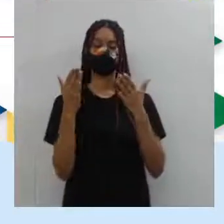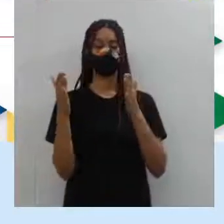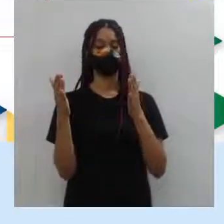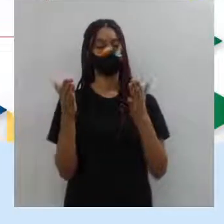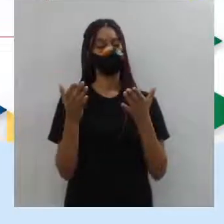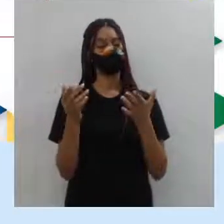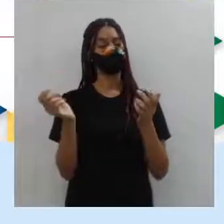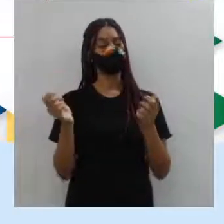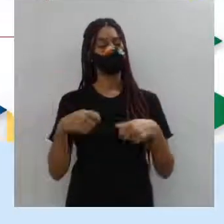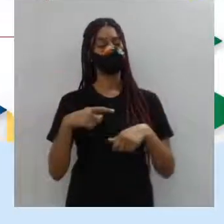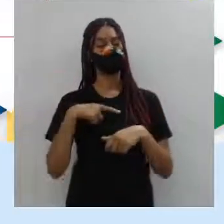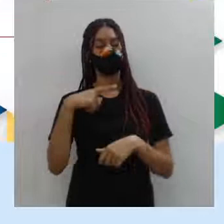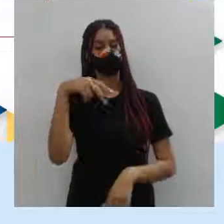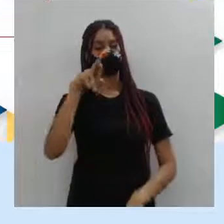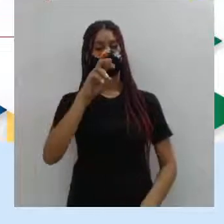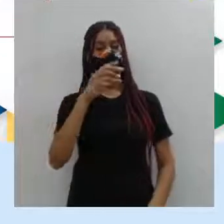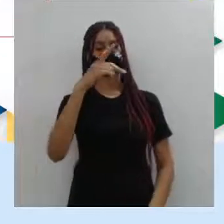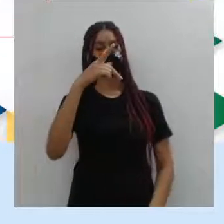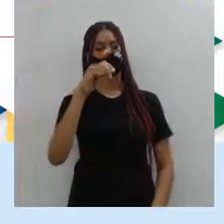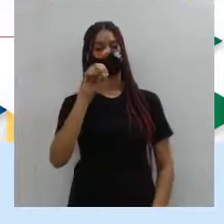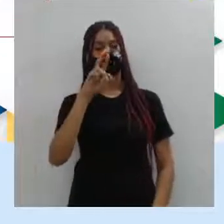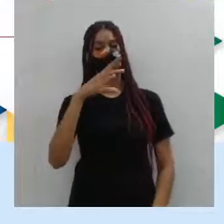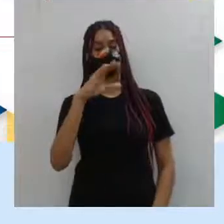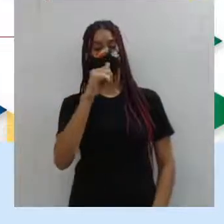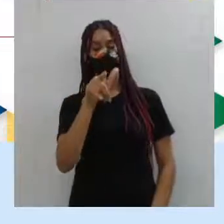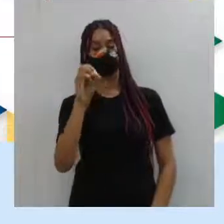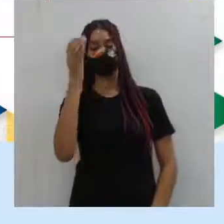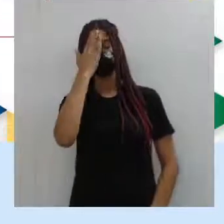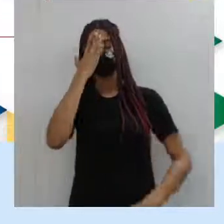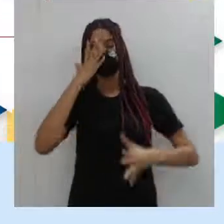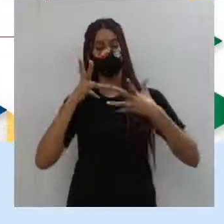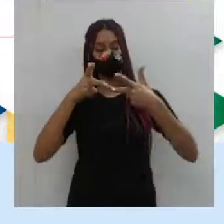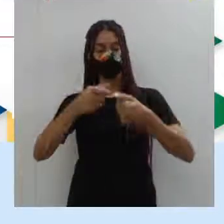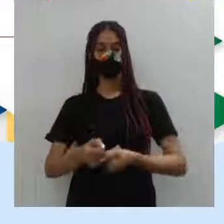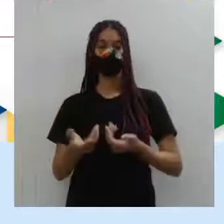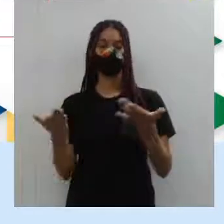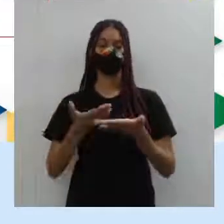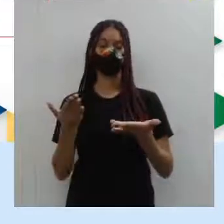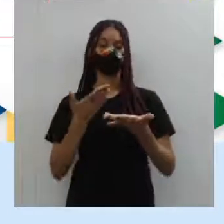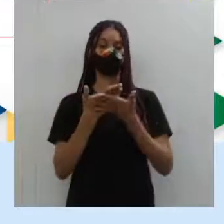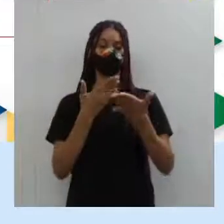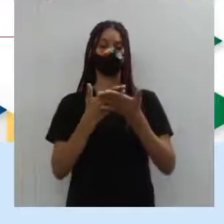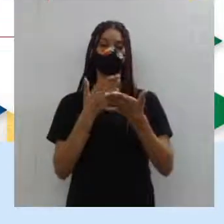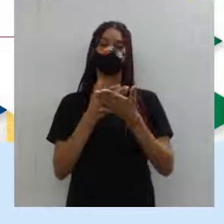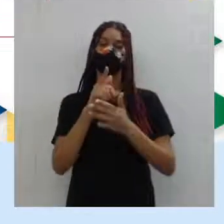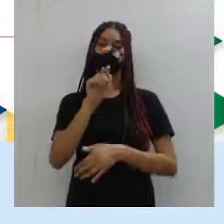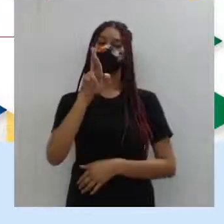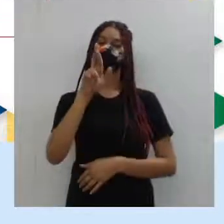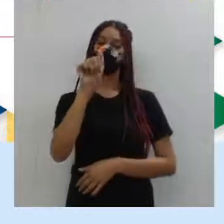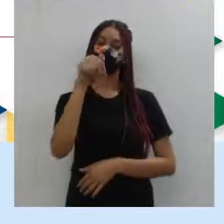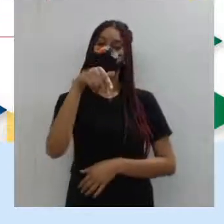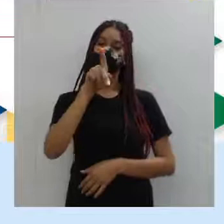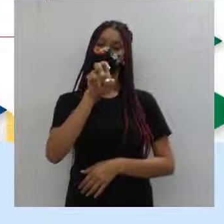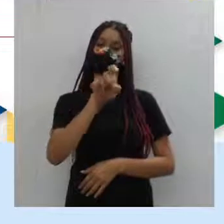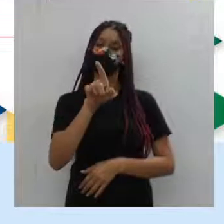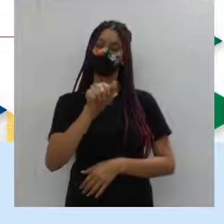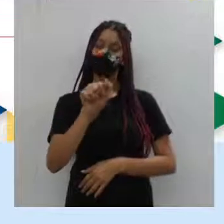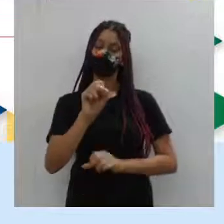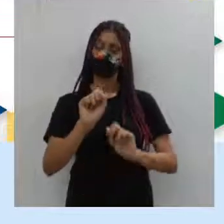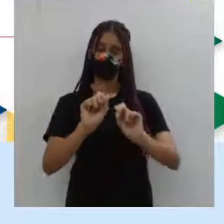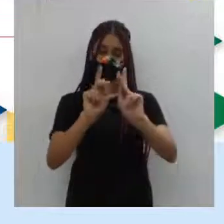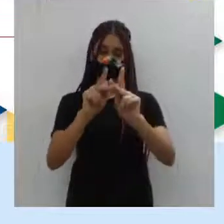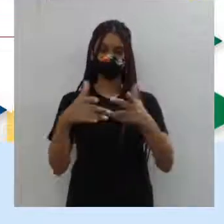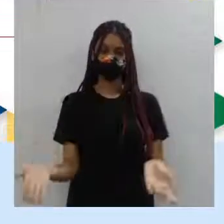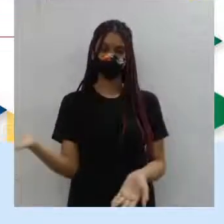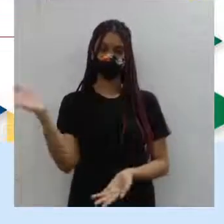para a proporção para que você entenda o todo na nossa aula de grandezas proporcionais. Fechou? Então vem comigo,